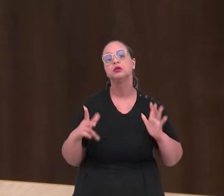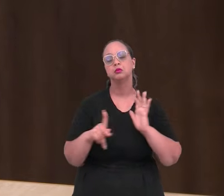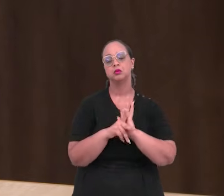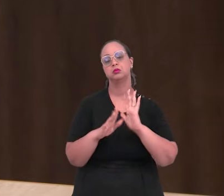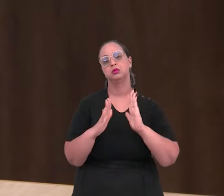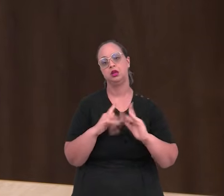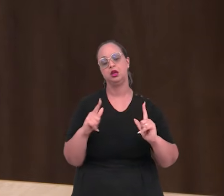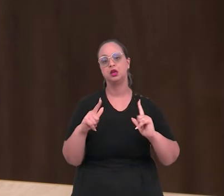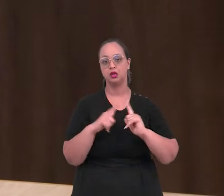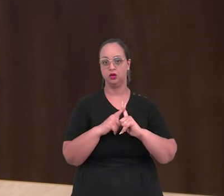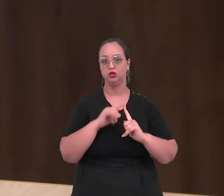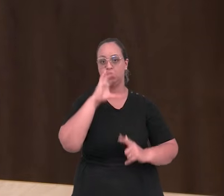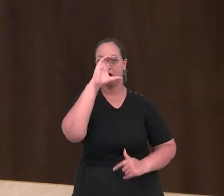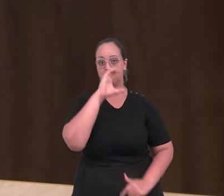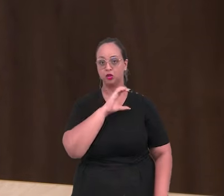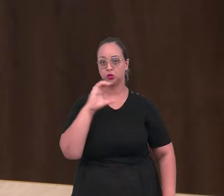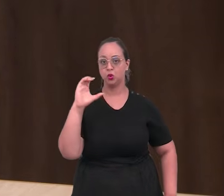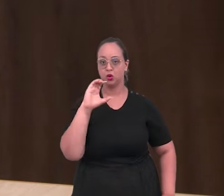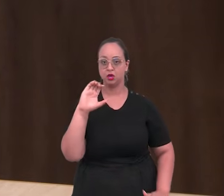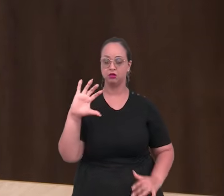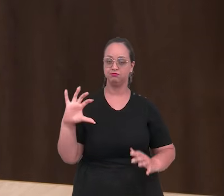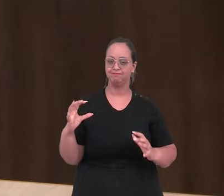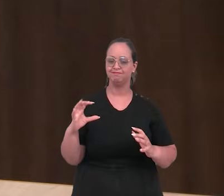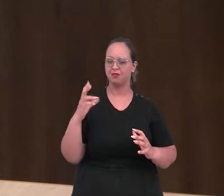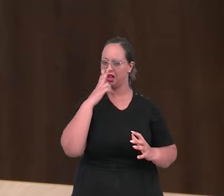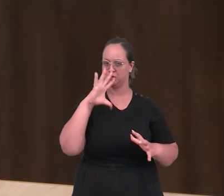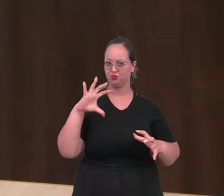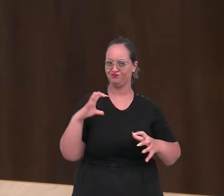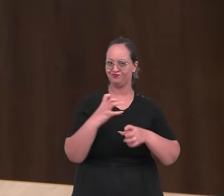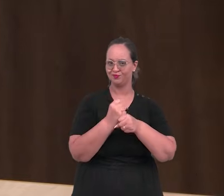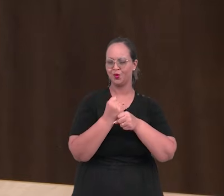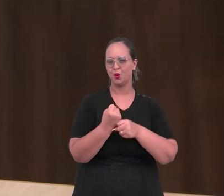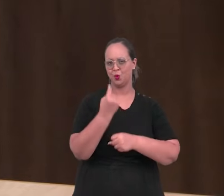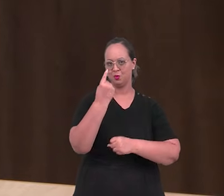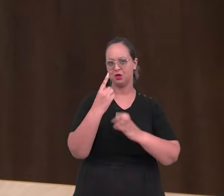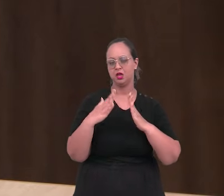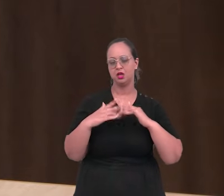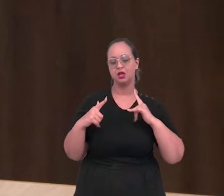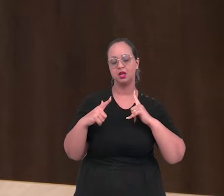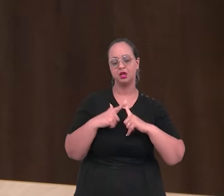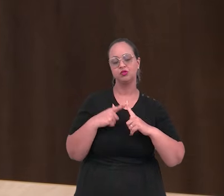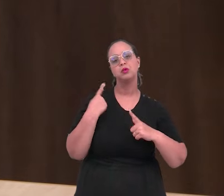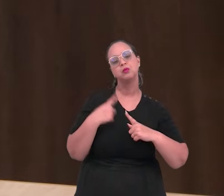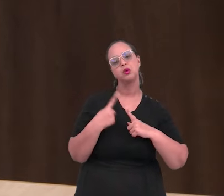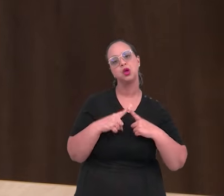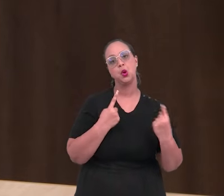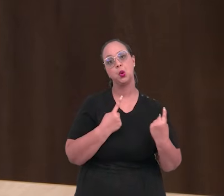Igreja Católica ou da Igreja, que era a única que existia, à Reforma de Lutero.